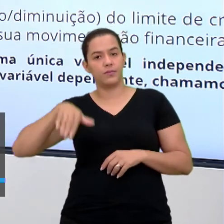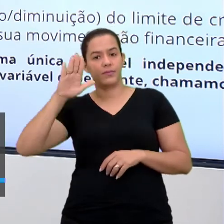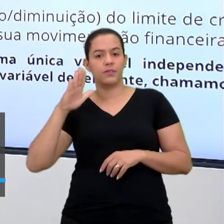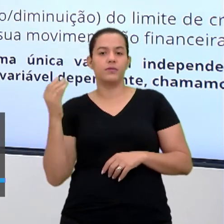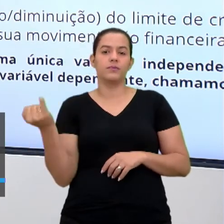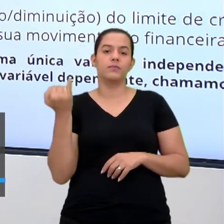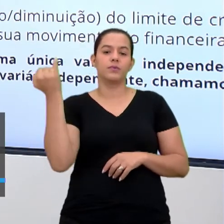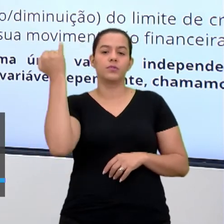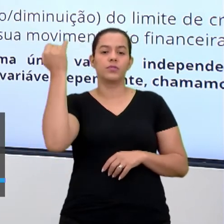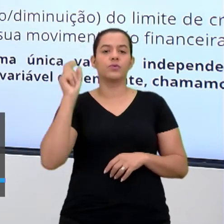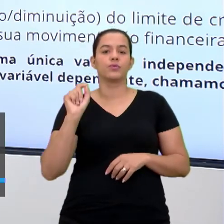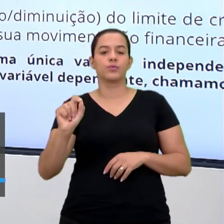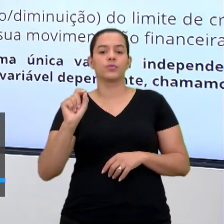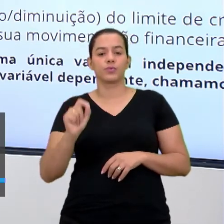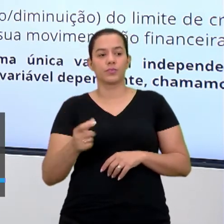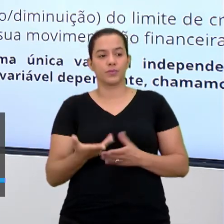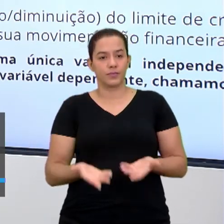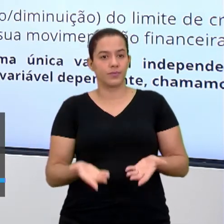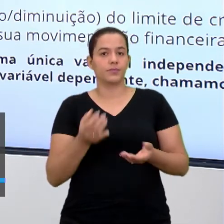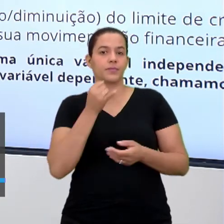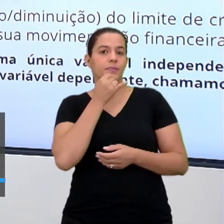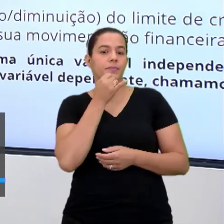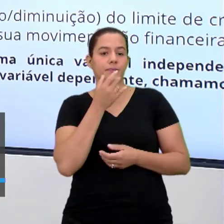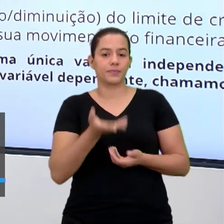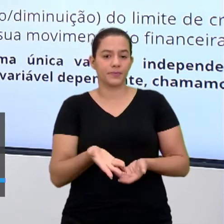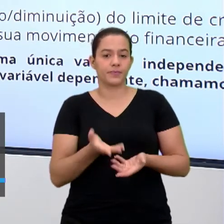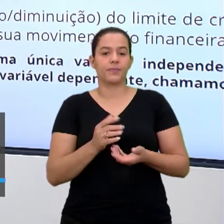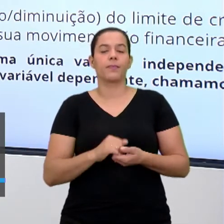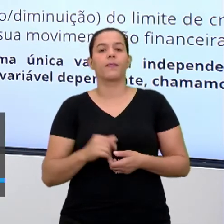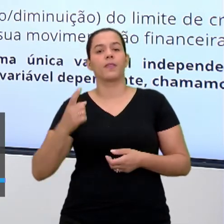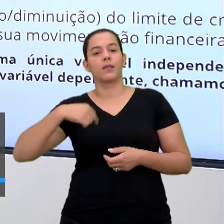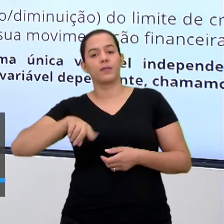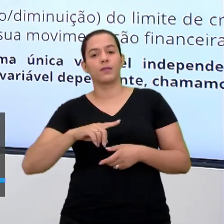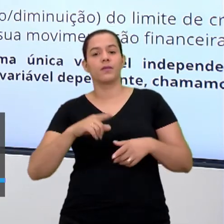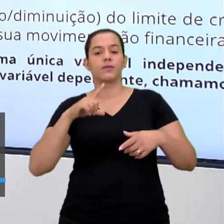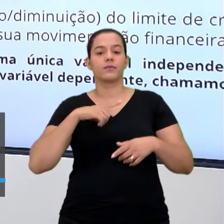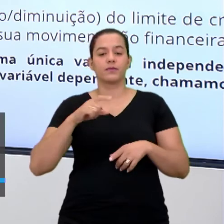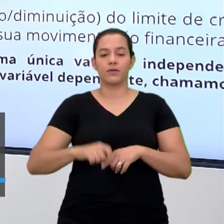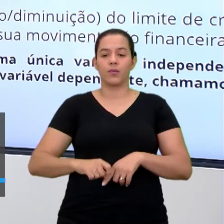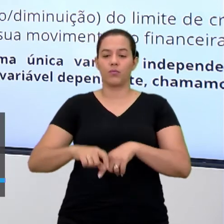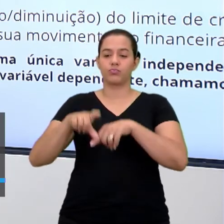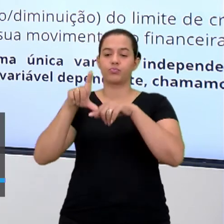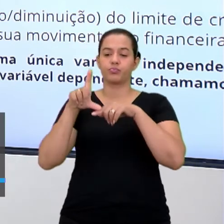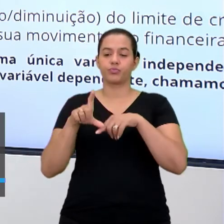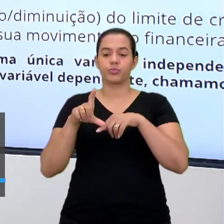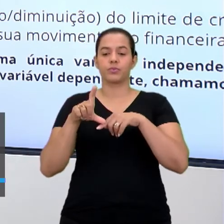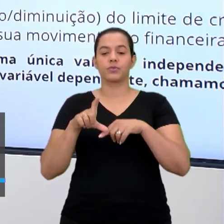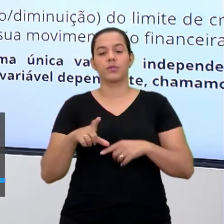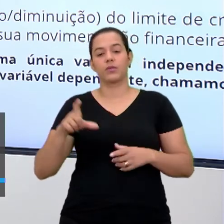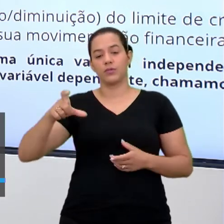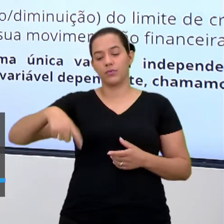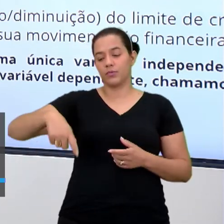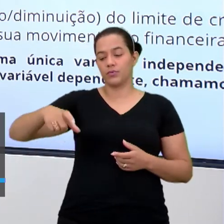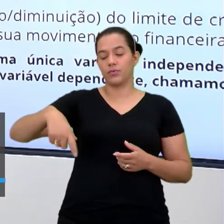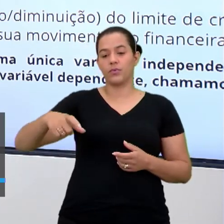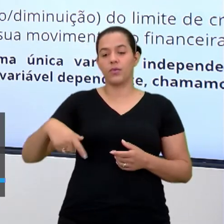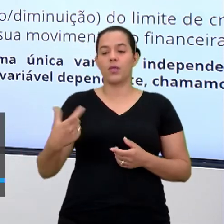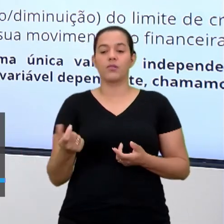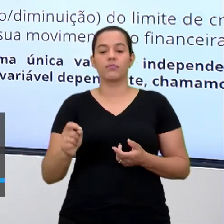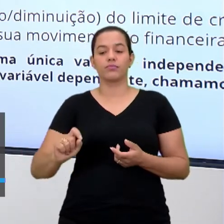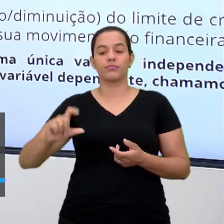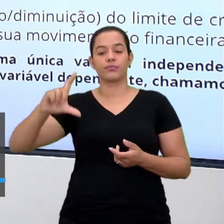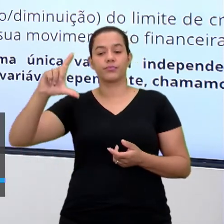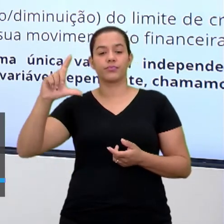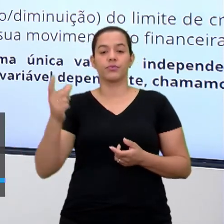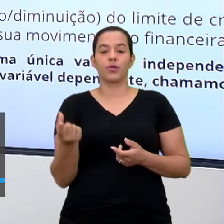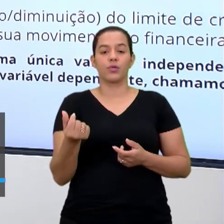importante aí, por exemplo, professor, né? A gente vai ver, por exemplo, o aumento do limite de crédito do indivíduo, né, em